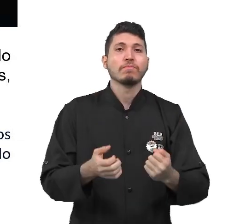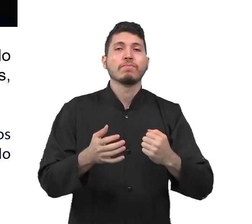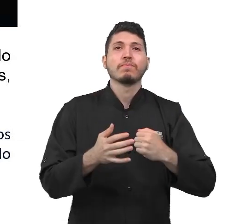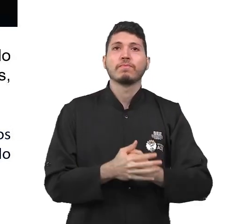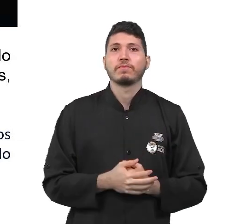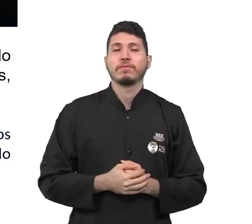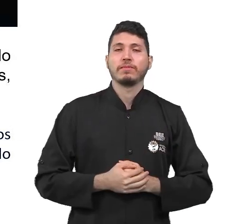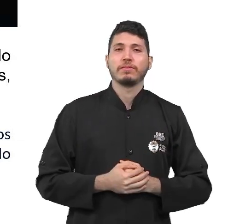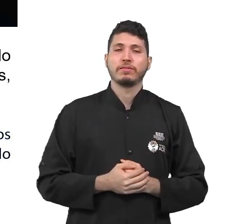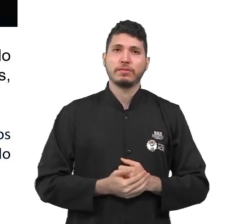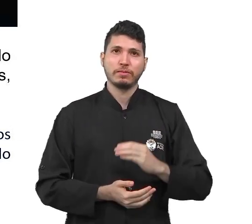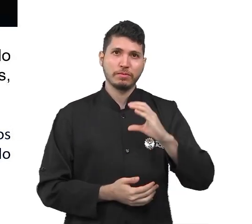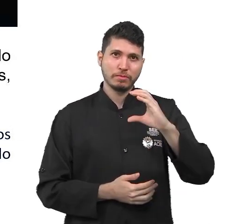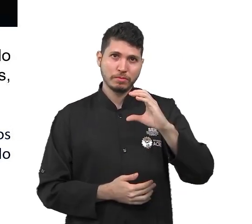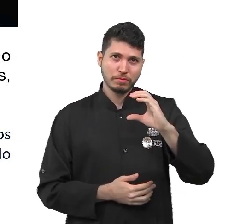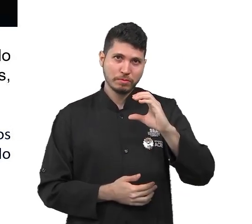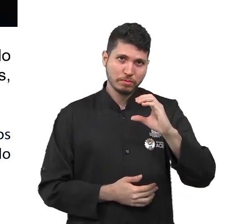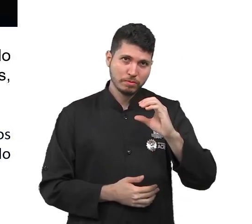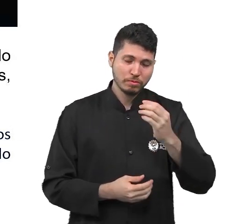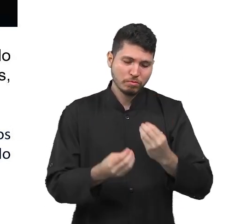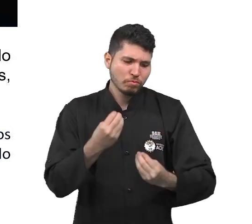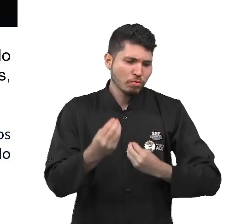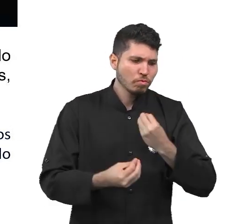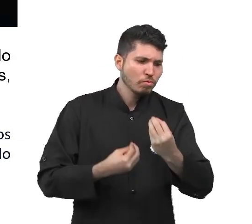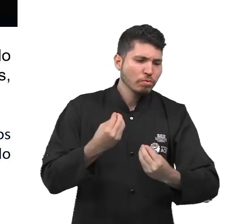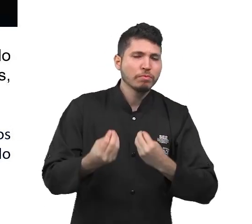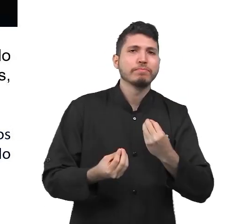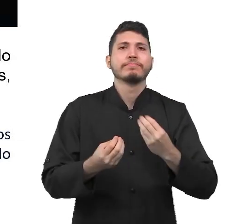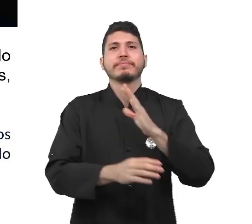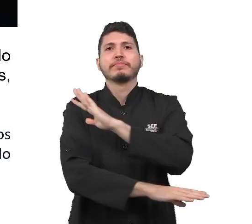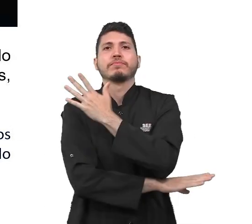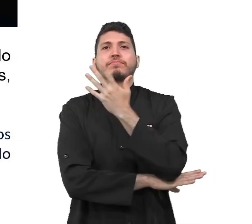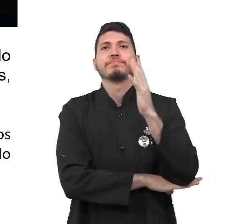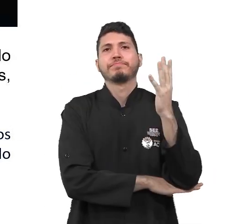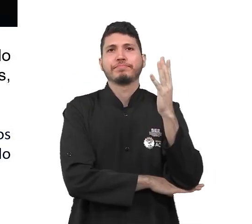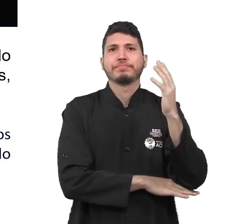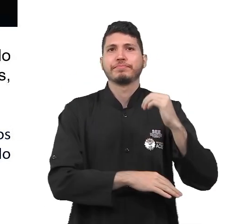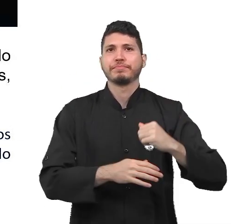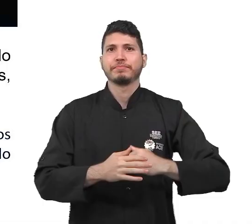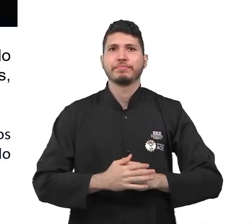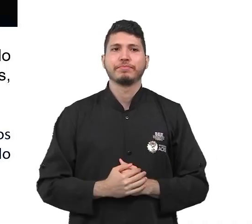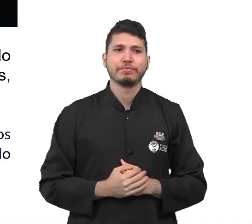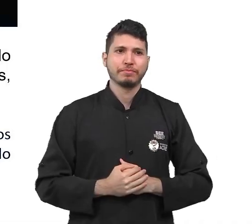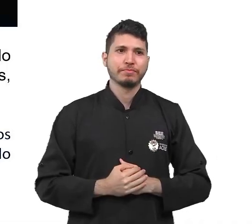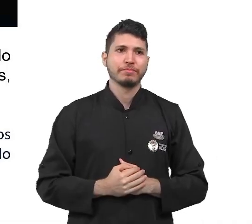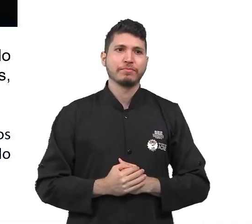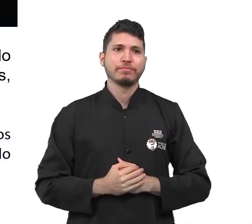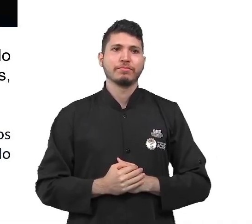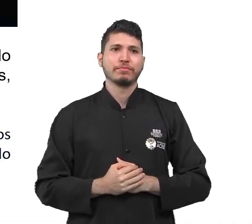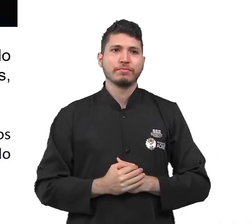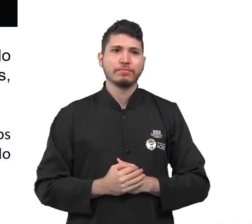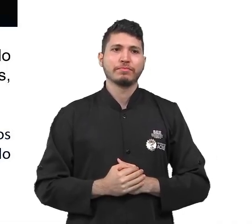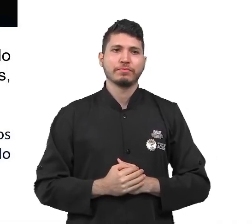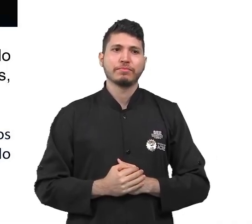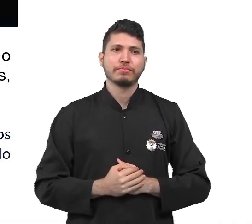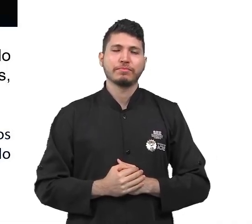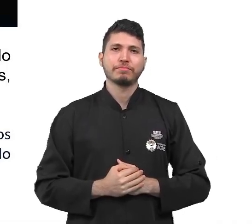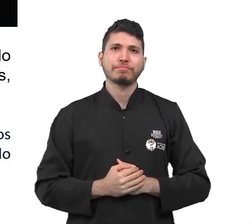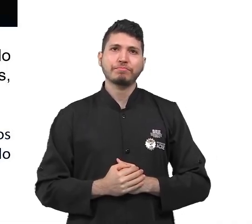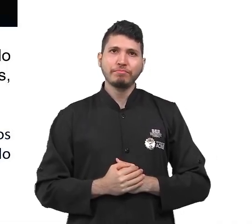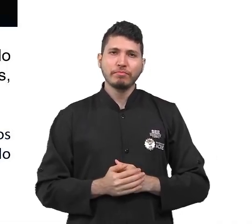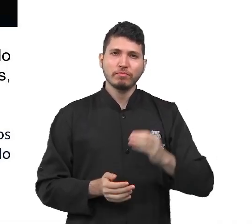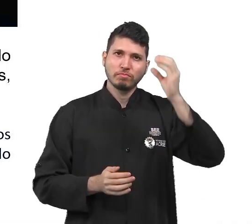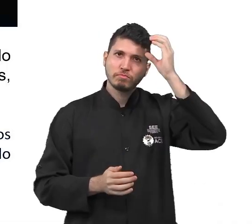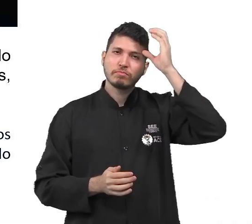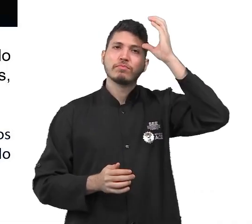e natureza. Então, o conhecimento, ele é epistemológico. Essa epistemologia é